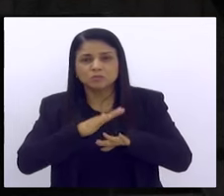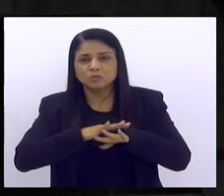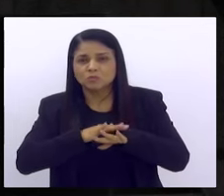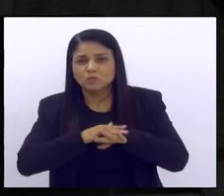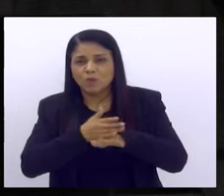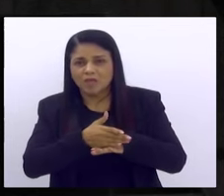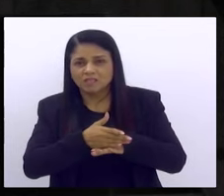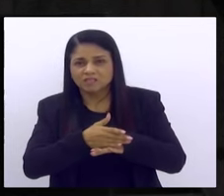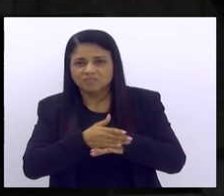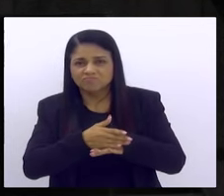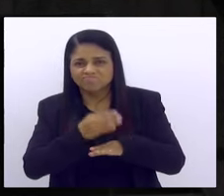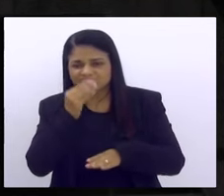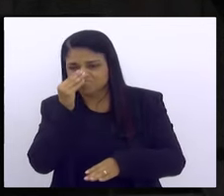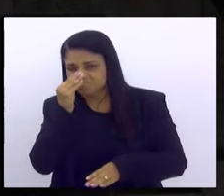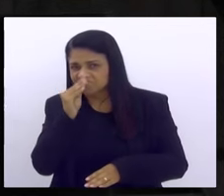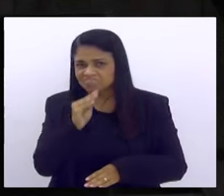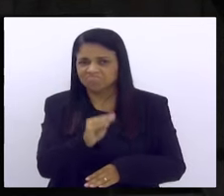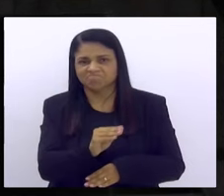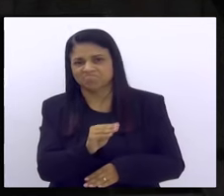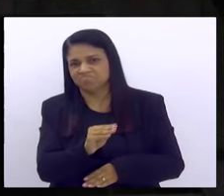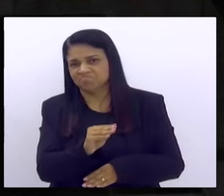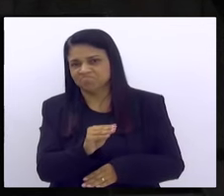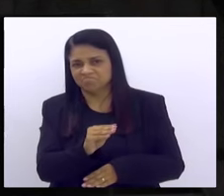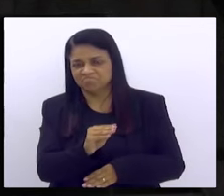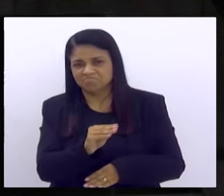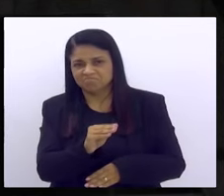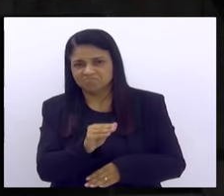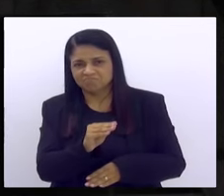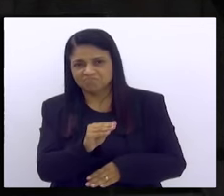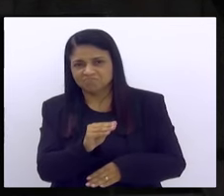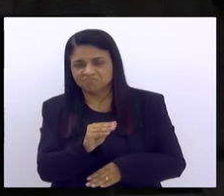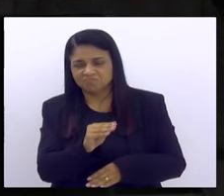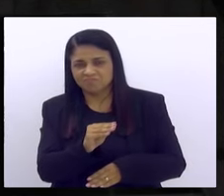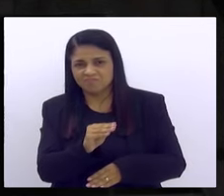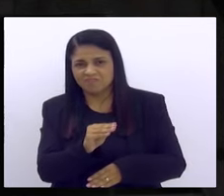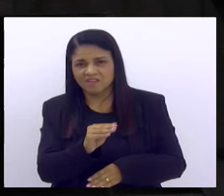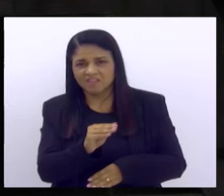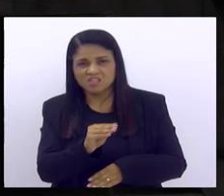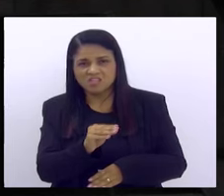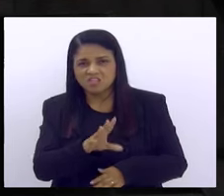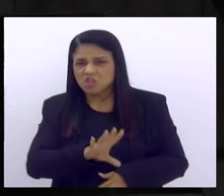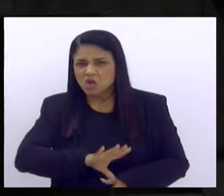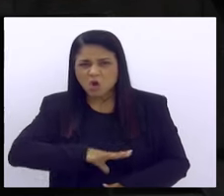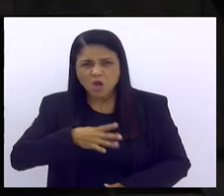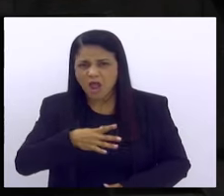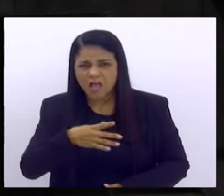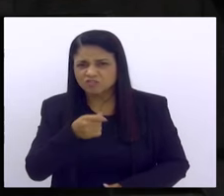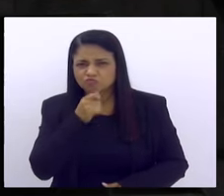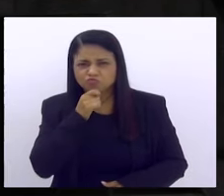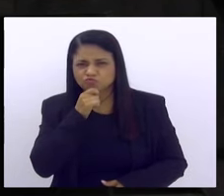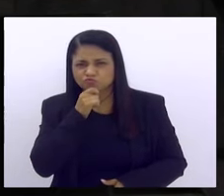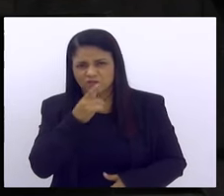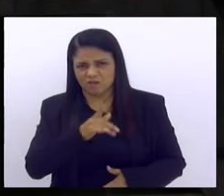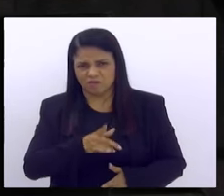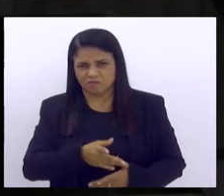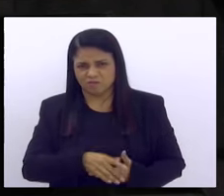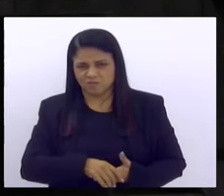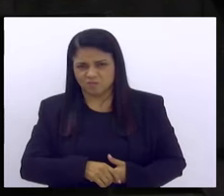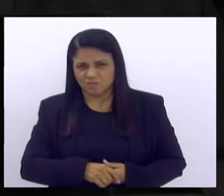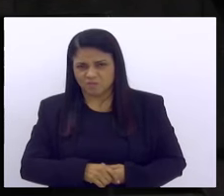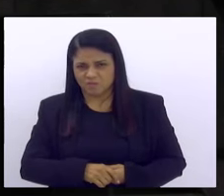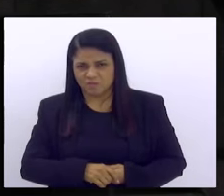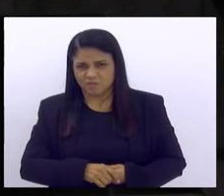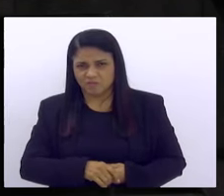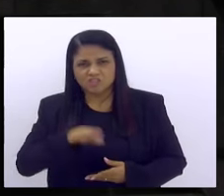foram omissos e sequer tiveram a capacidade, a coragem, a hombridade, a dignidade